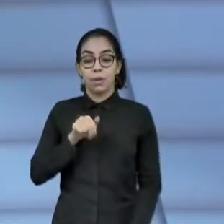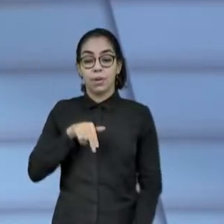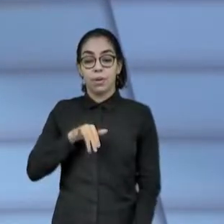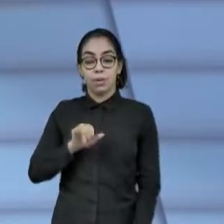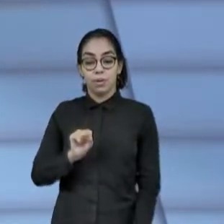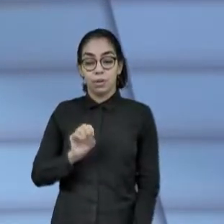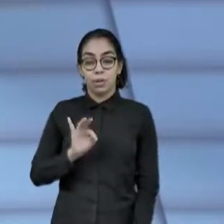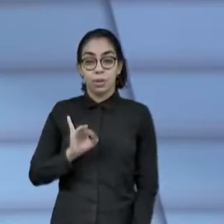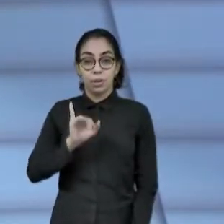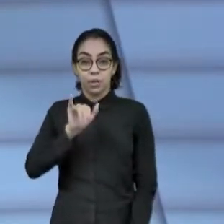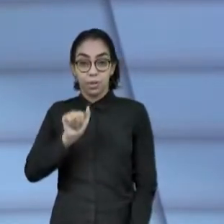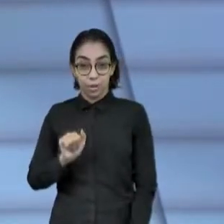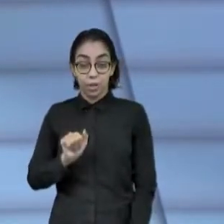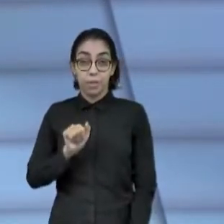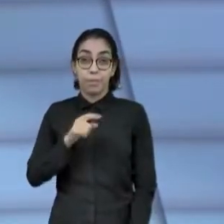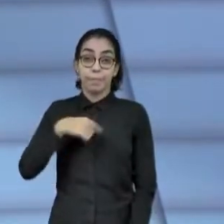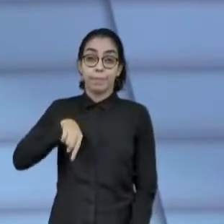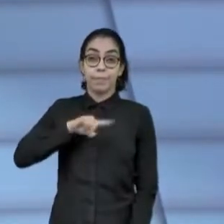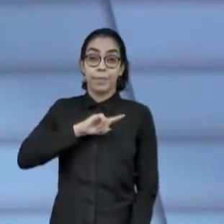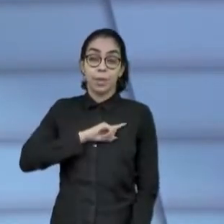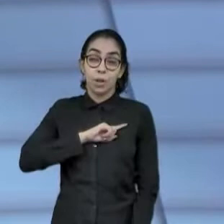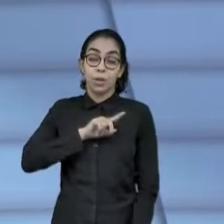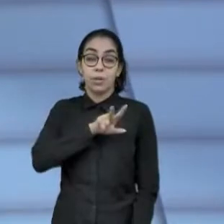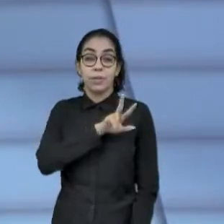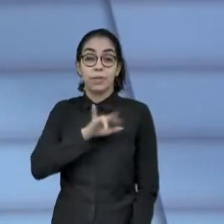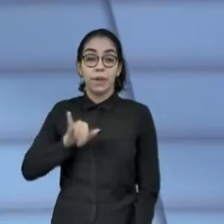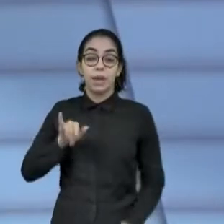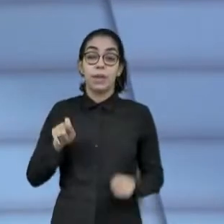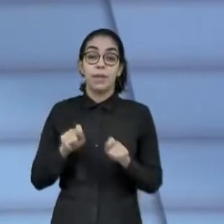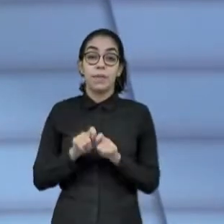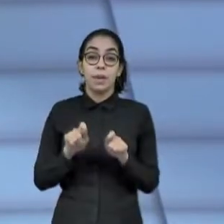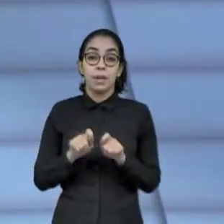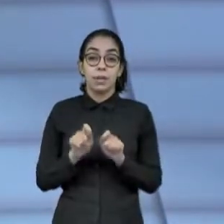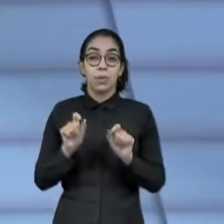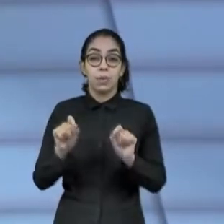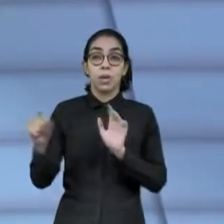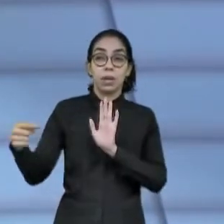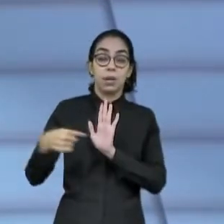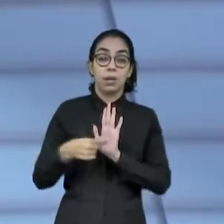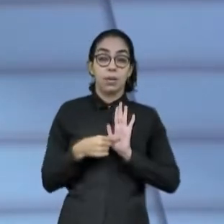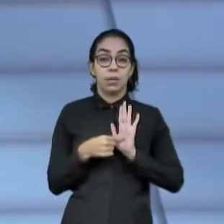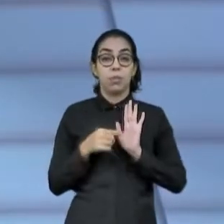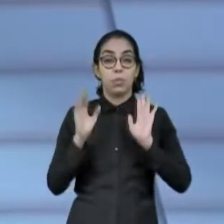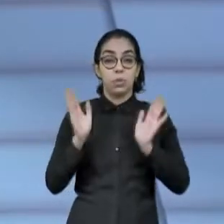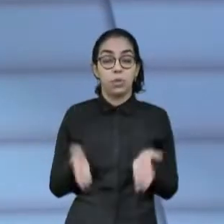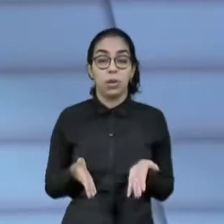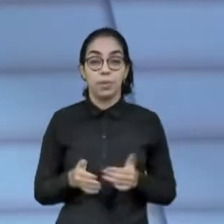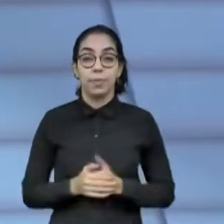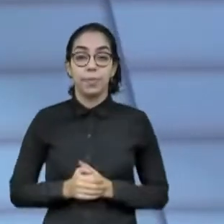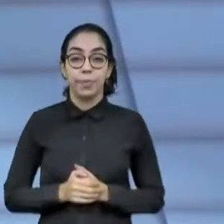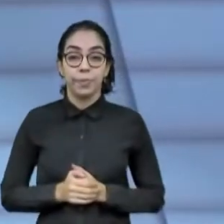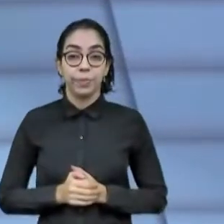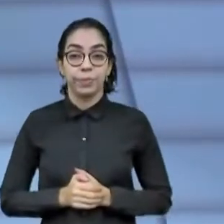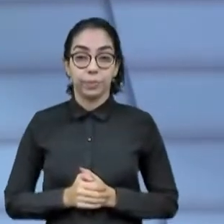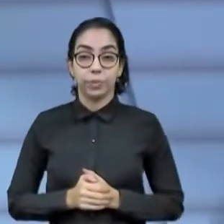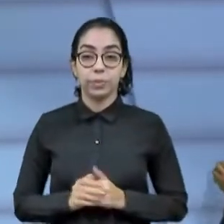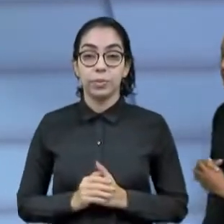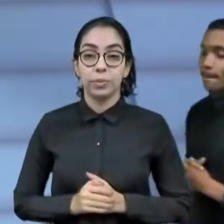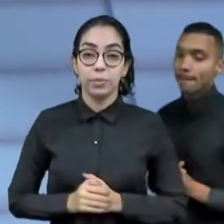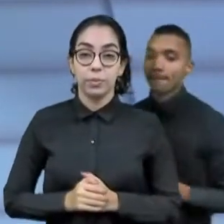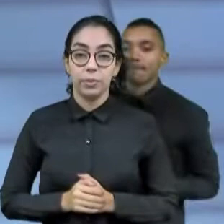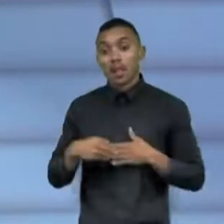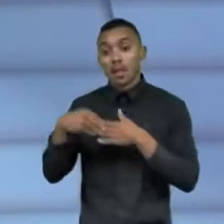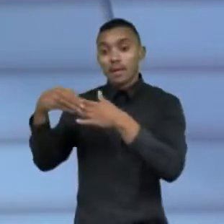a gente atua na ponta, né? Essas denúncias chegam para a gente também, sim, né? Sim. E a gente continua encaminhando para os